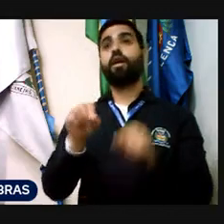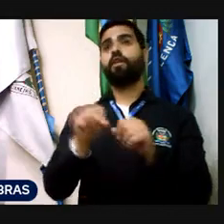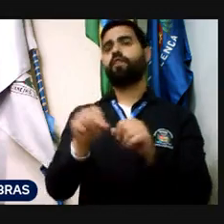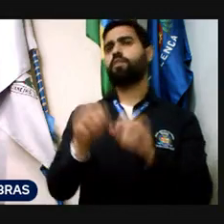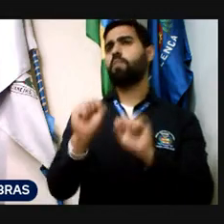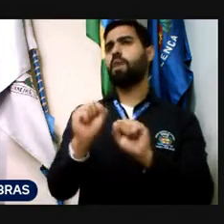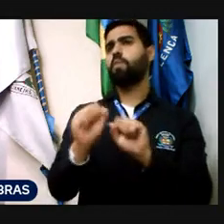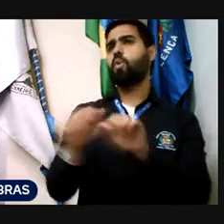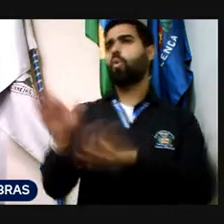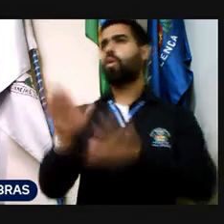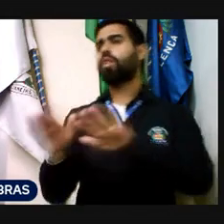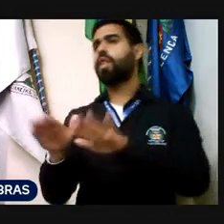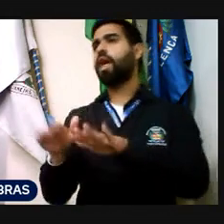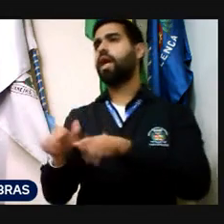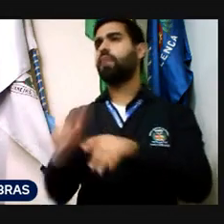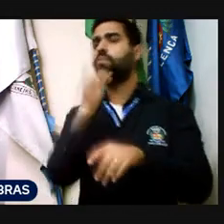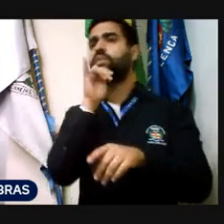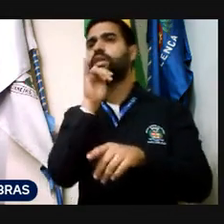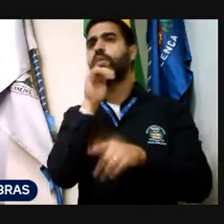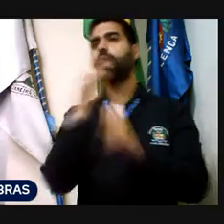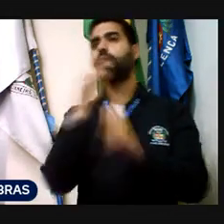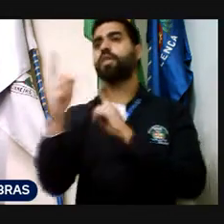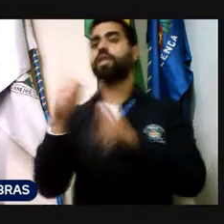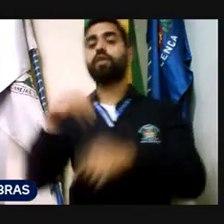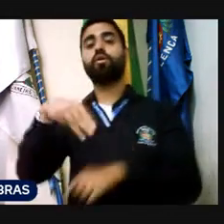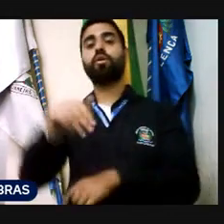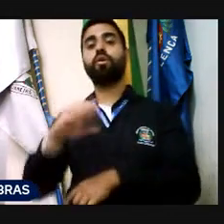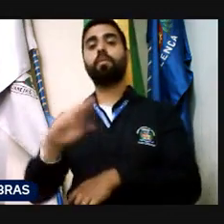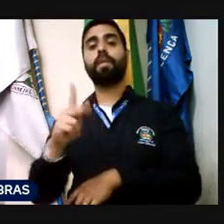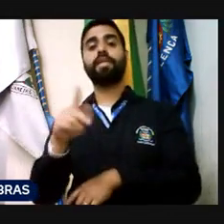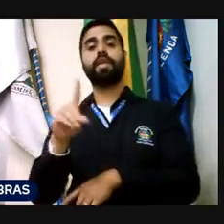patrulhamento na Estrada dos Machados.